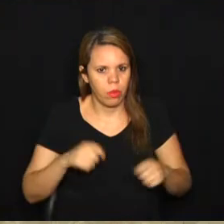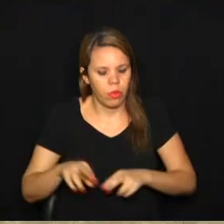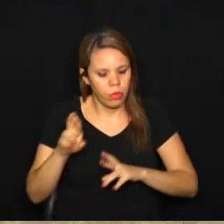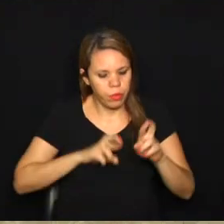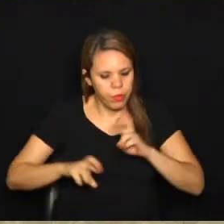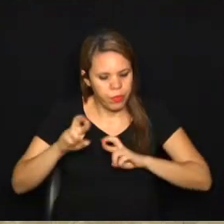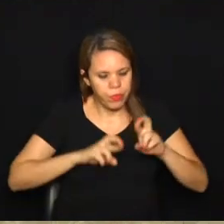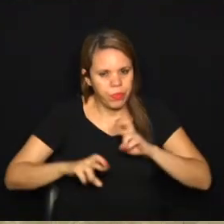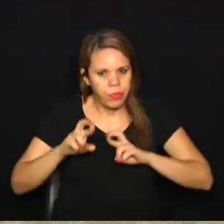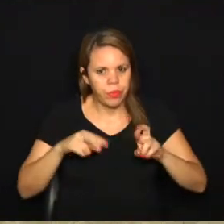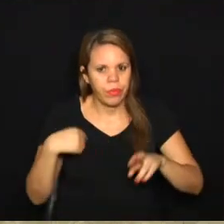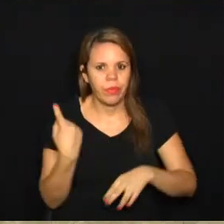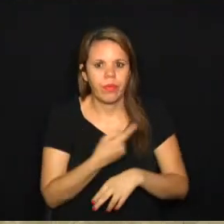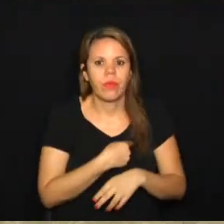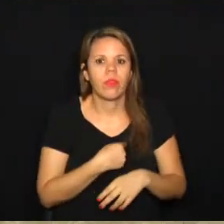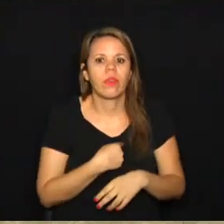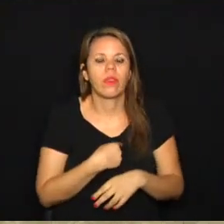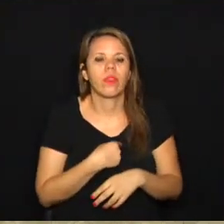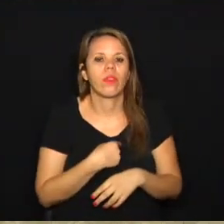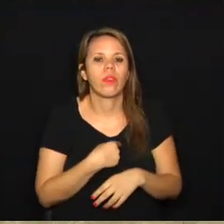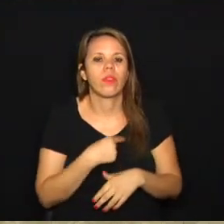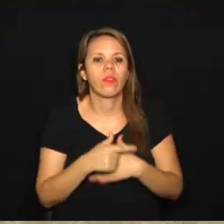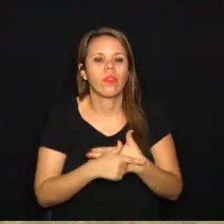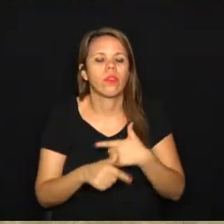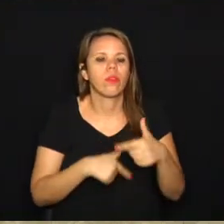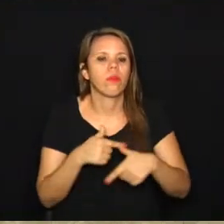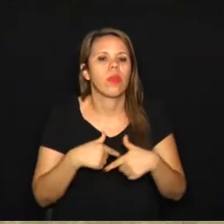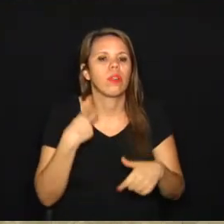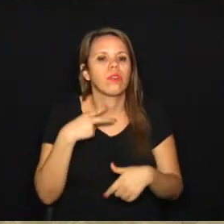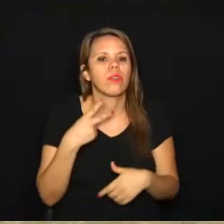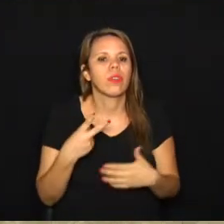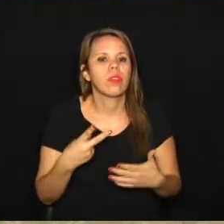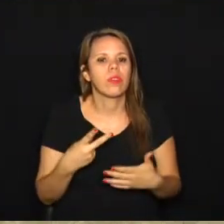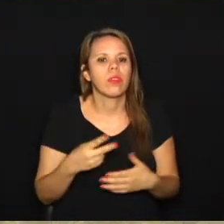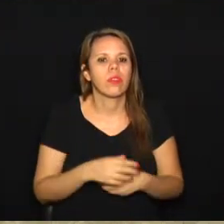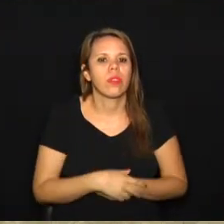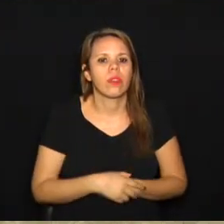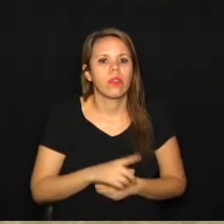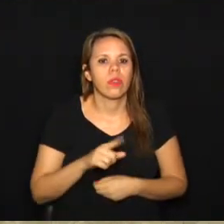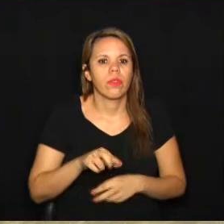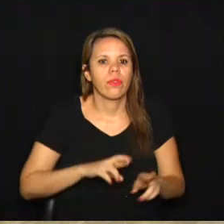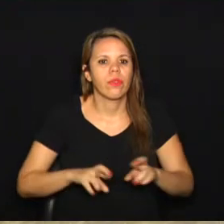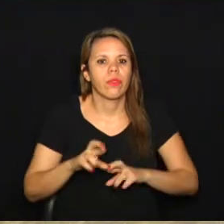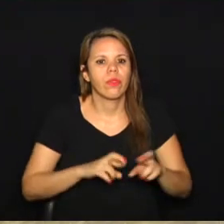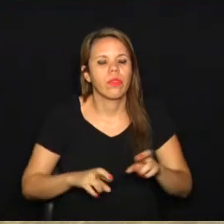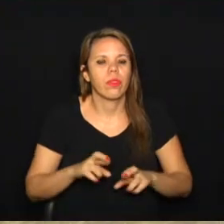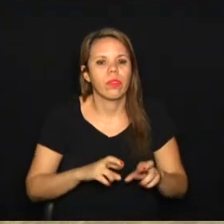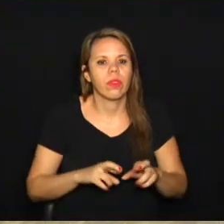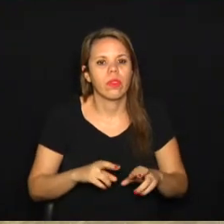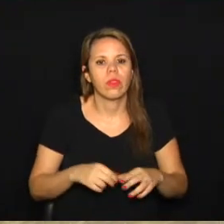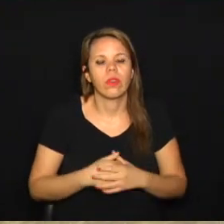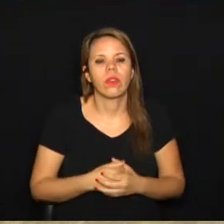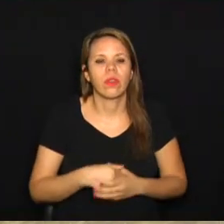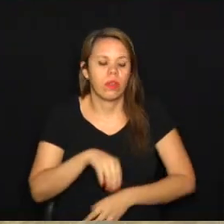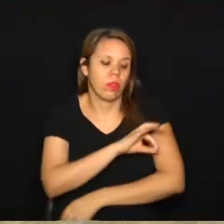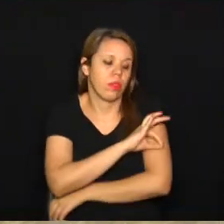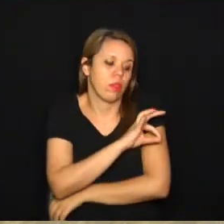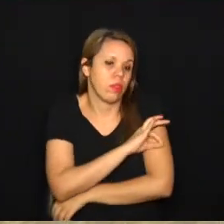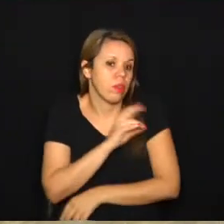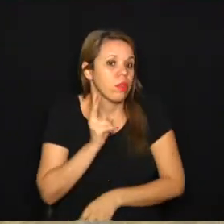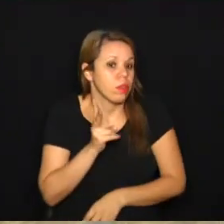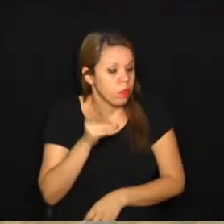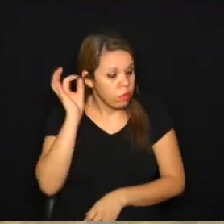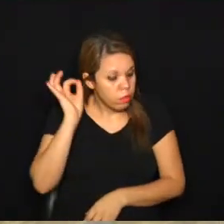fiscalizar, a nossa função como vereador, a prerrogativa é fiscalizar o executivo e com certeza estaremos